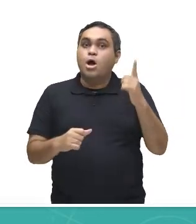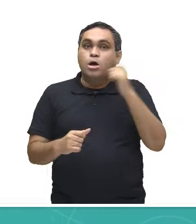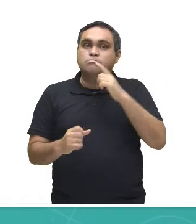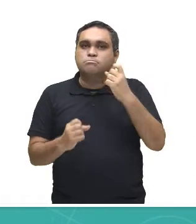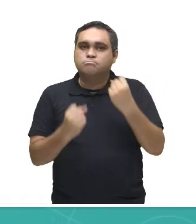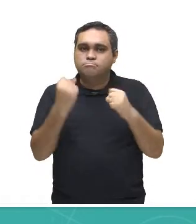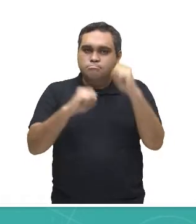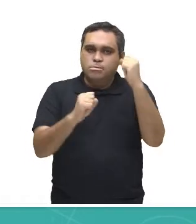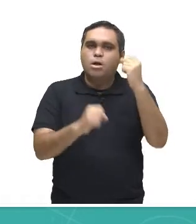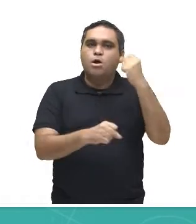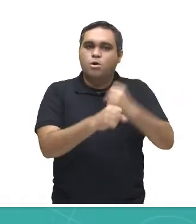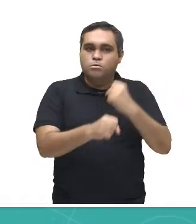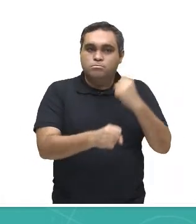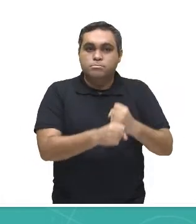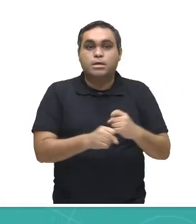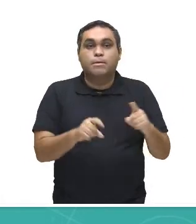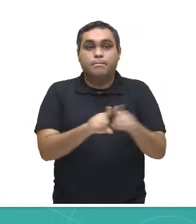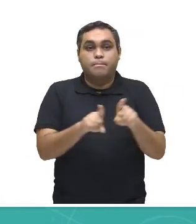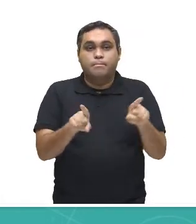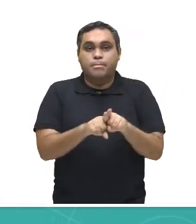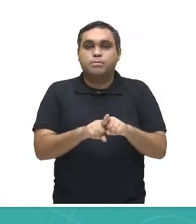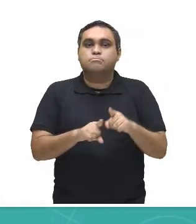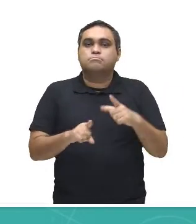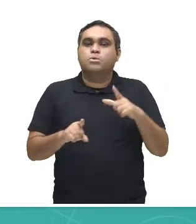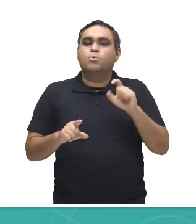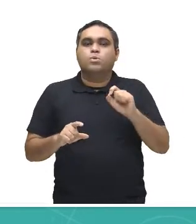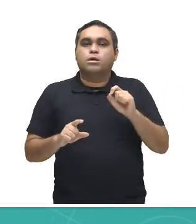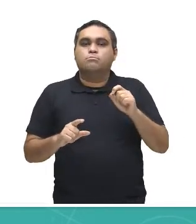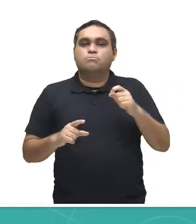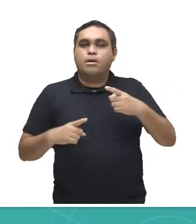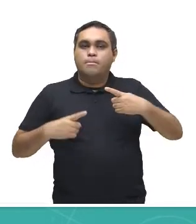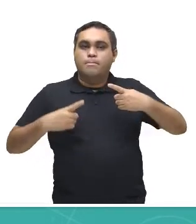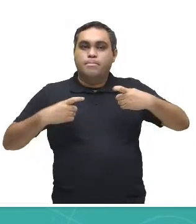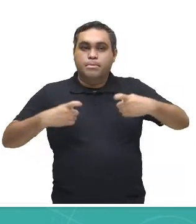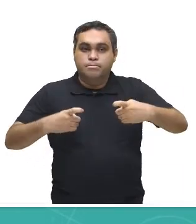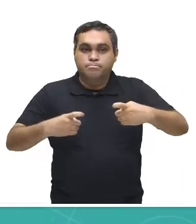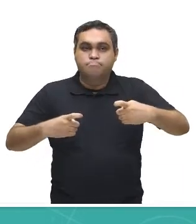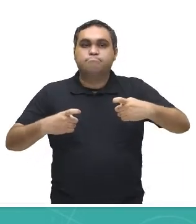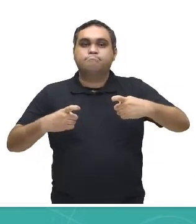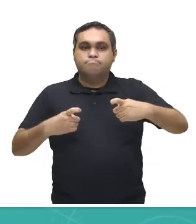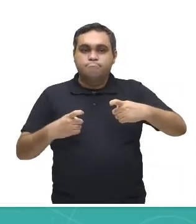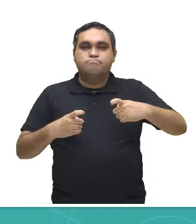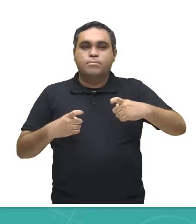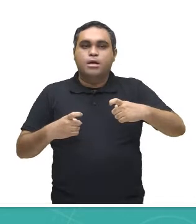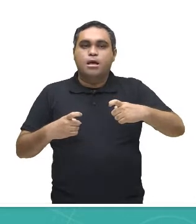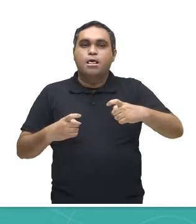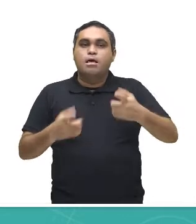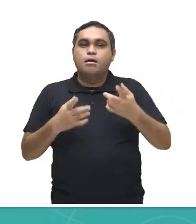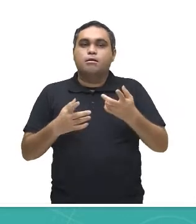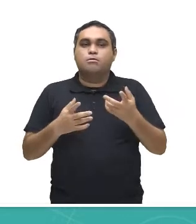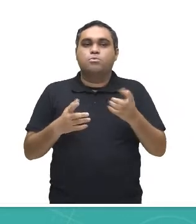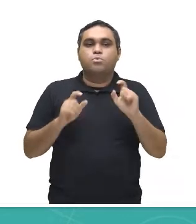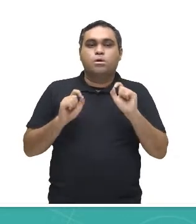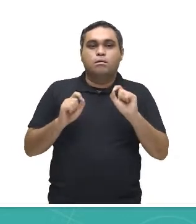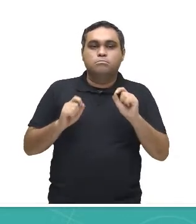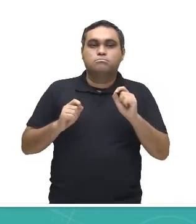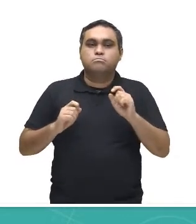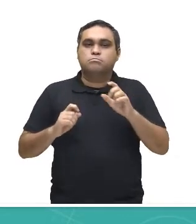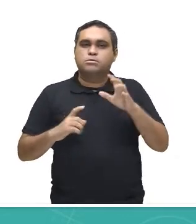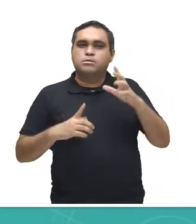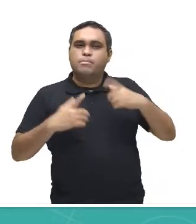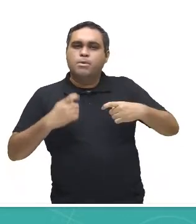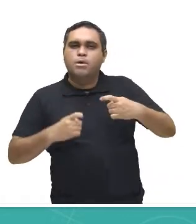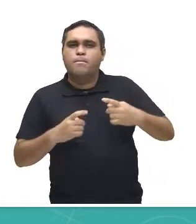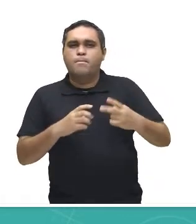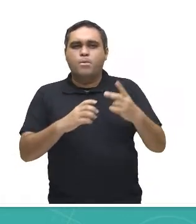altos. Por meio de ataques e de pressões diplomáticas, transformaram diversas áreas em colônias, protetorados e áreas